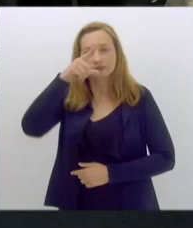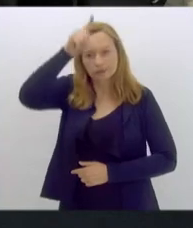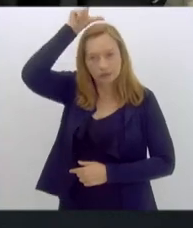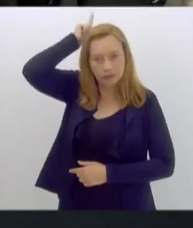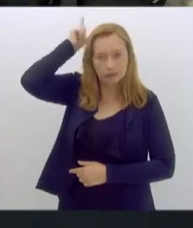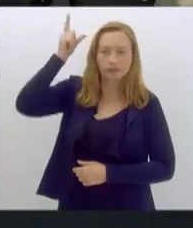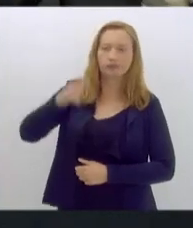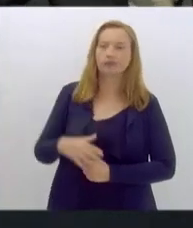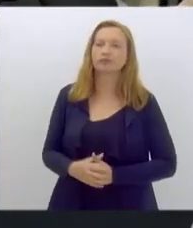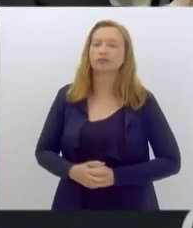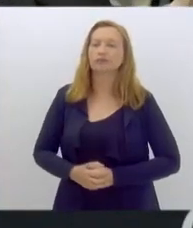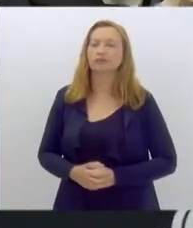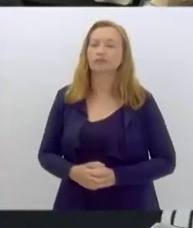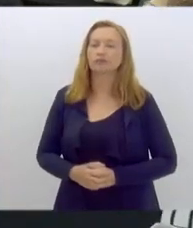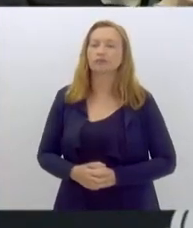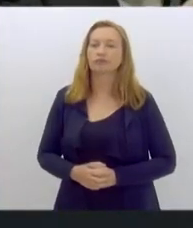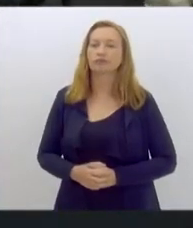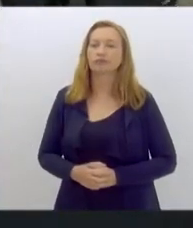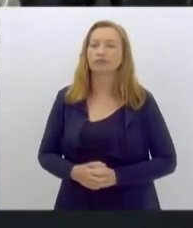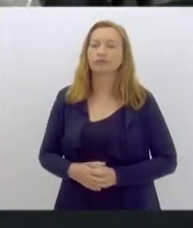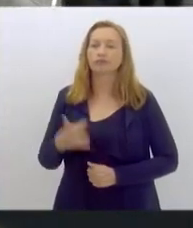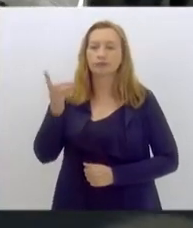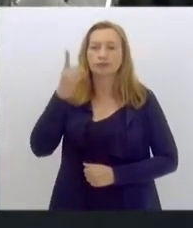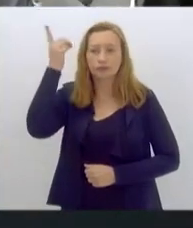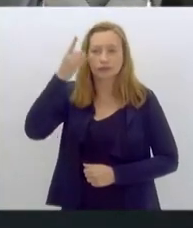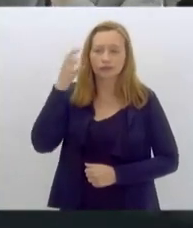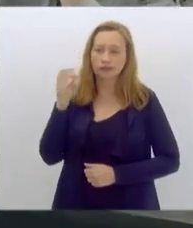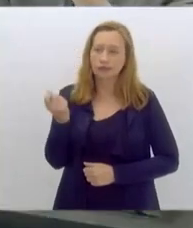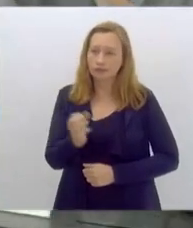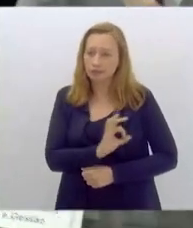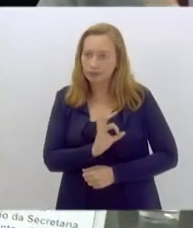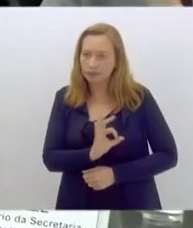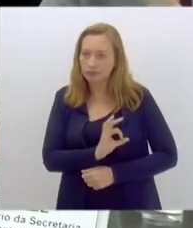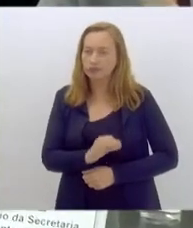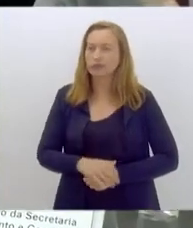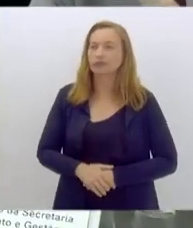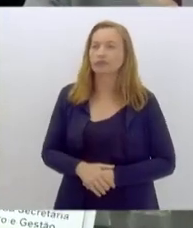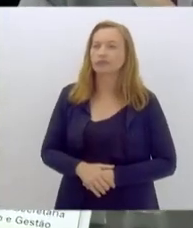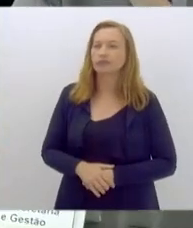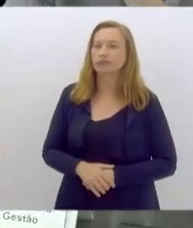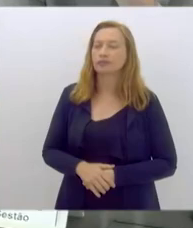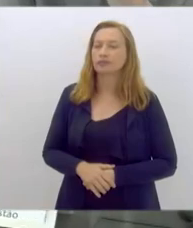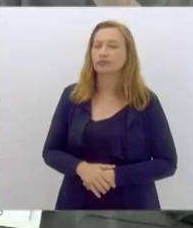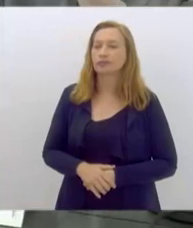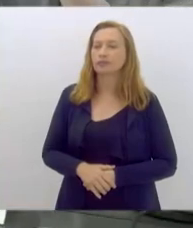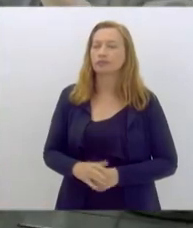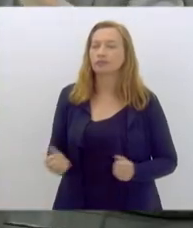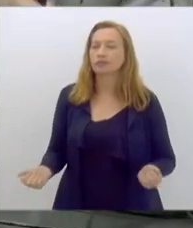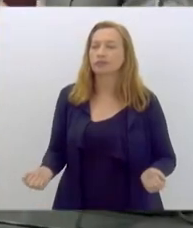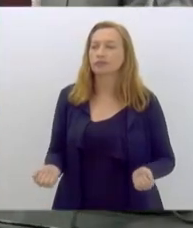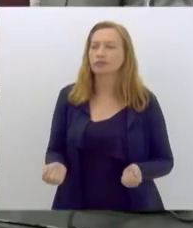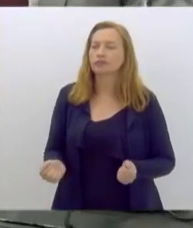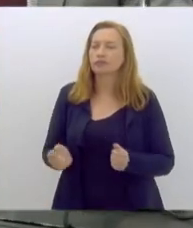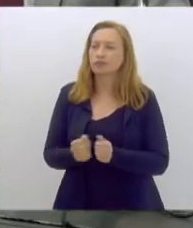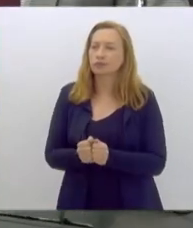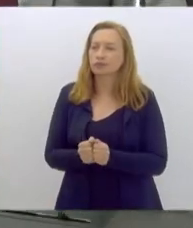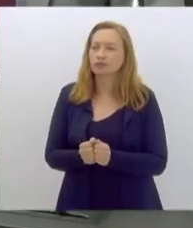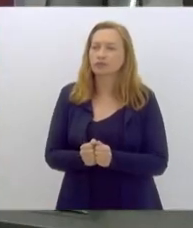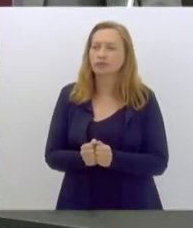Paulo excelentíssima deputada Marta Rocha que tem participado